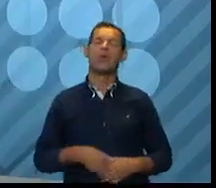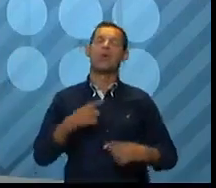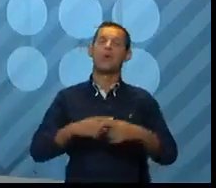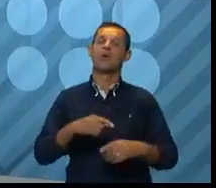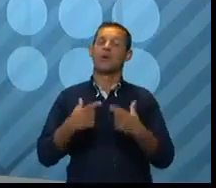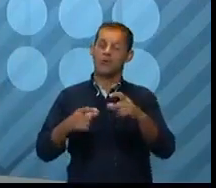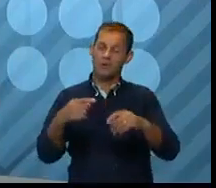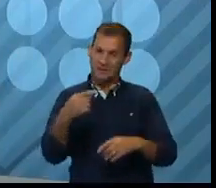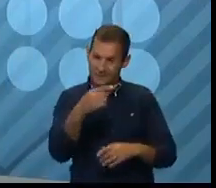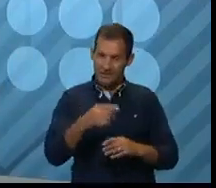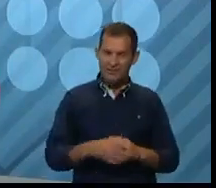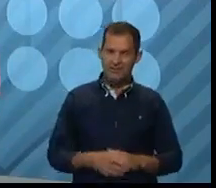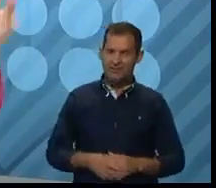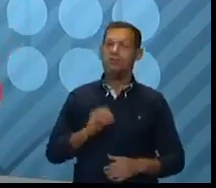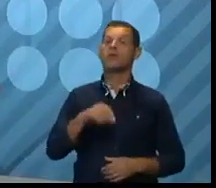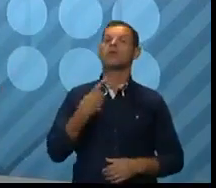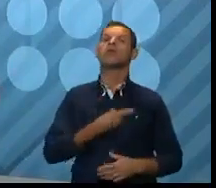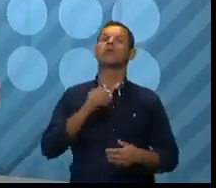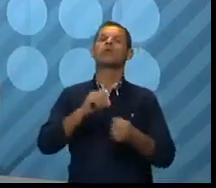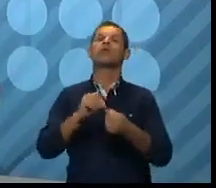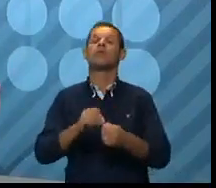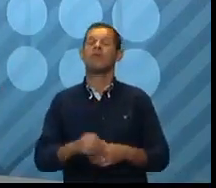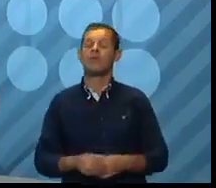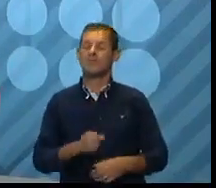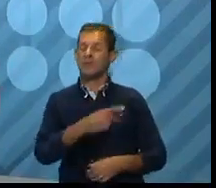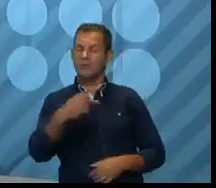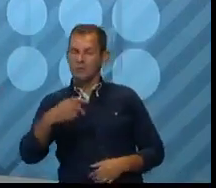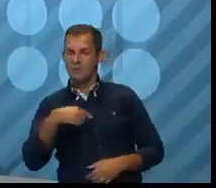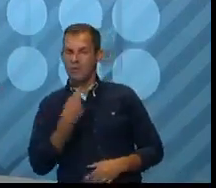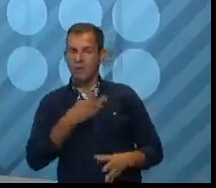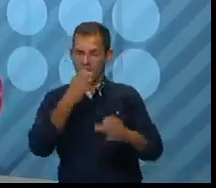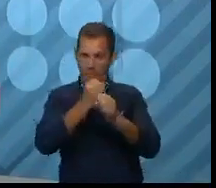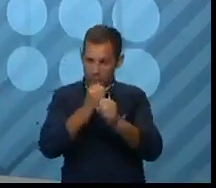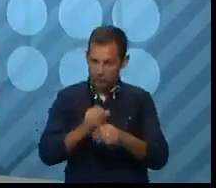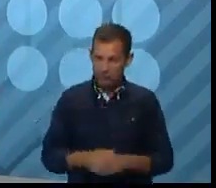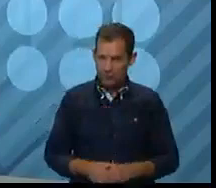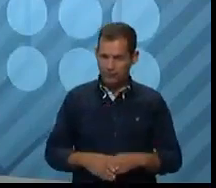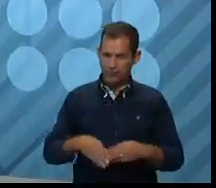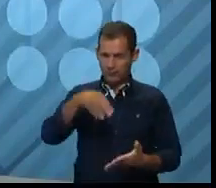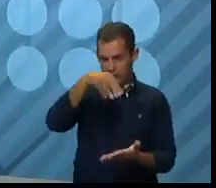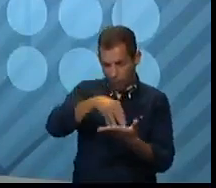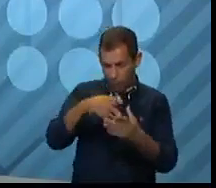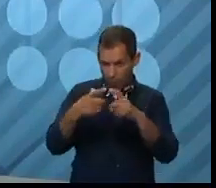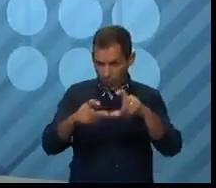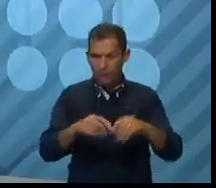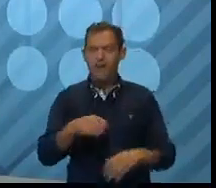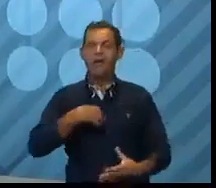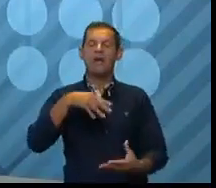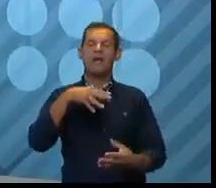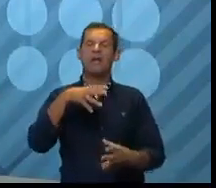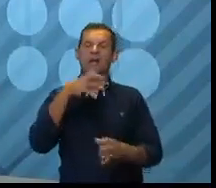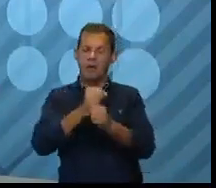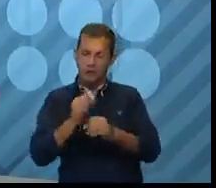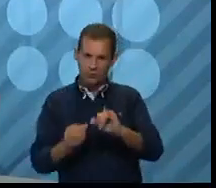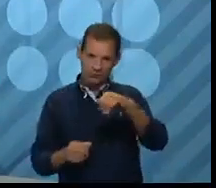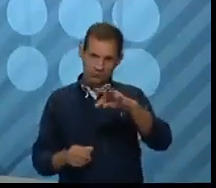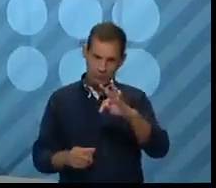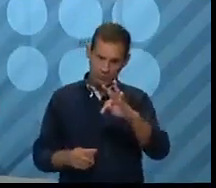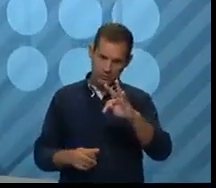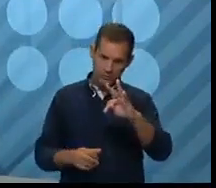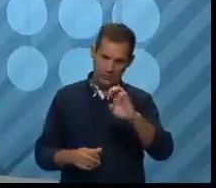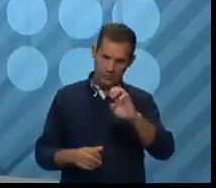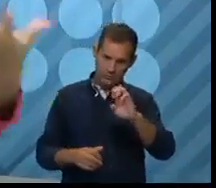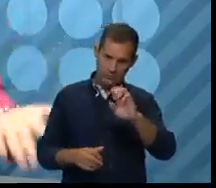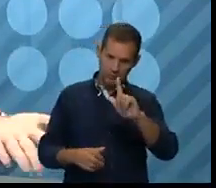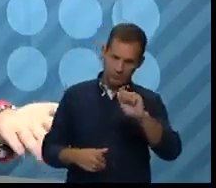a nossa área dá negativa. O que nós fazemos nessas situações? Calculamos o módulo da nossa área. Então, eu calculo a integral, calculo o módulo